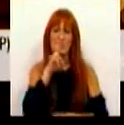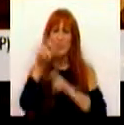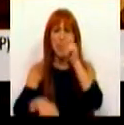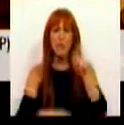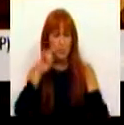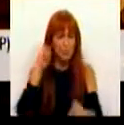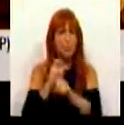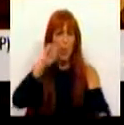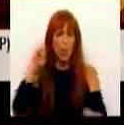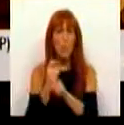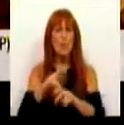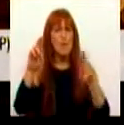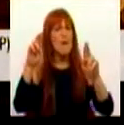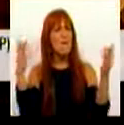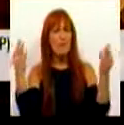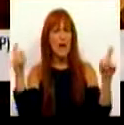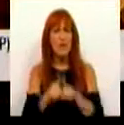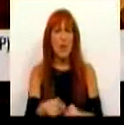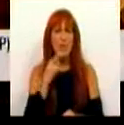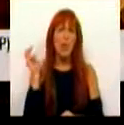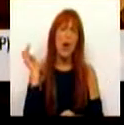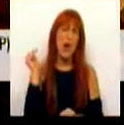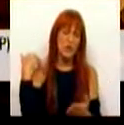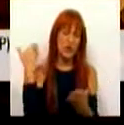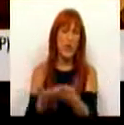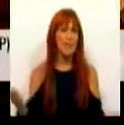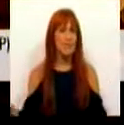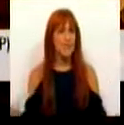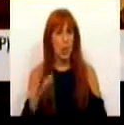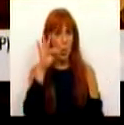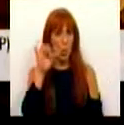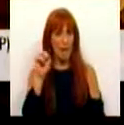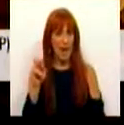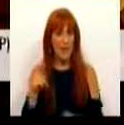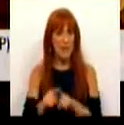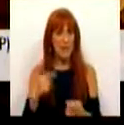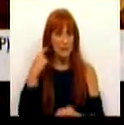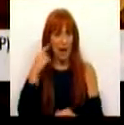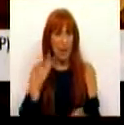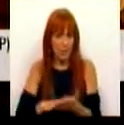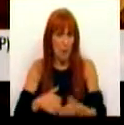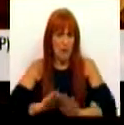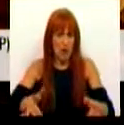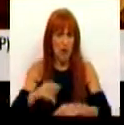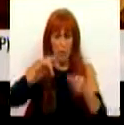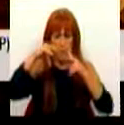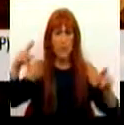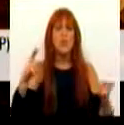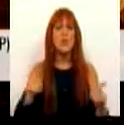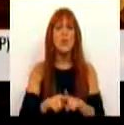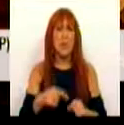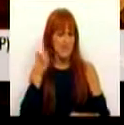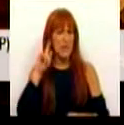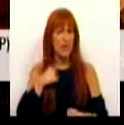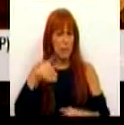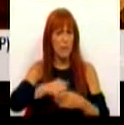responder a reivindicações e aspirações com muitos anos. Com 40 anos de provas dadas, os autarcas são justamente